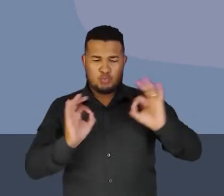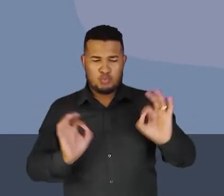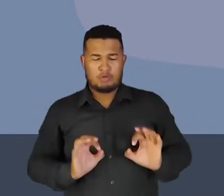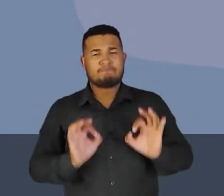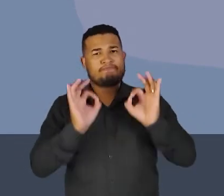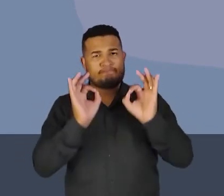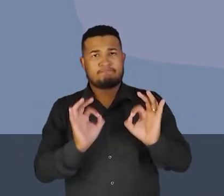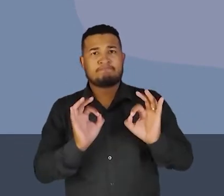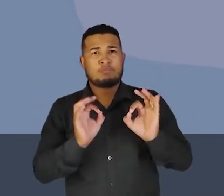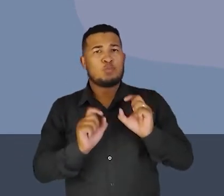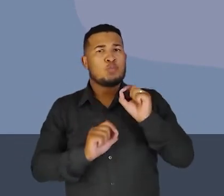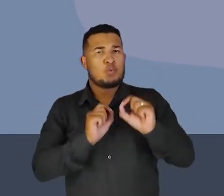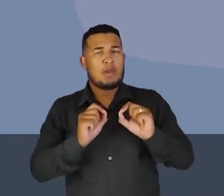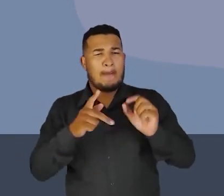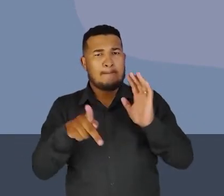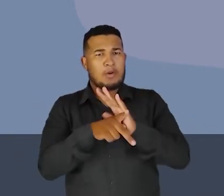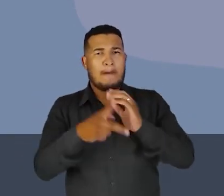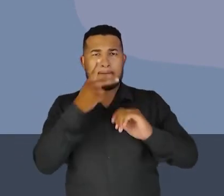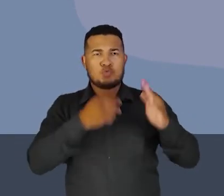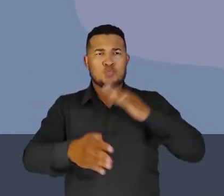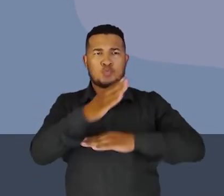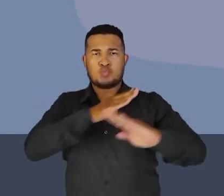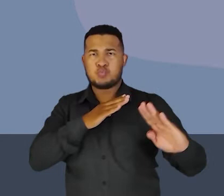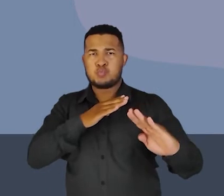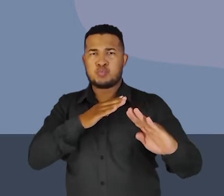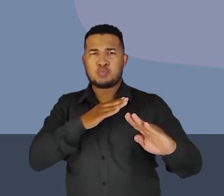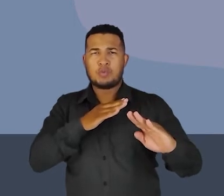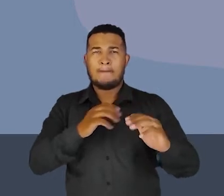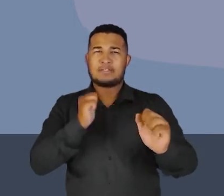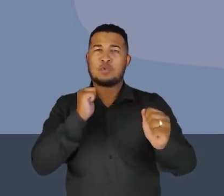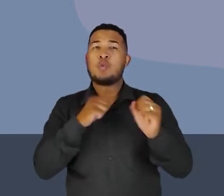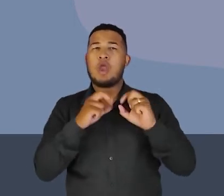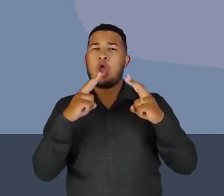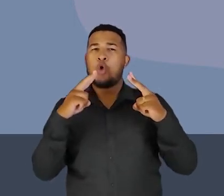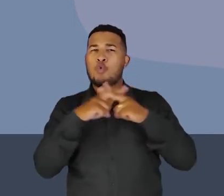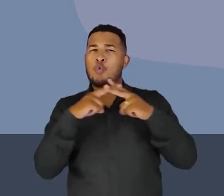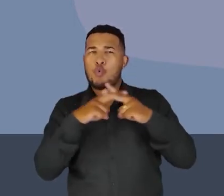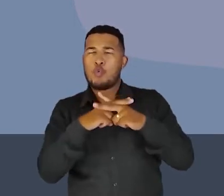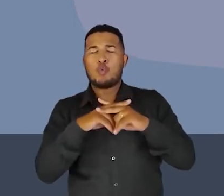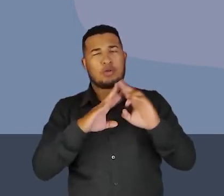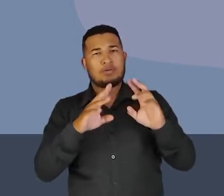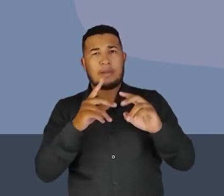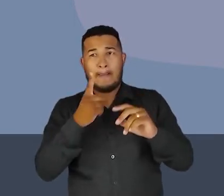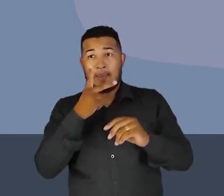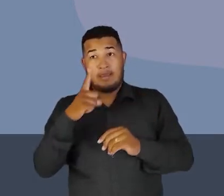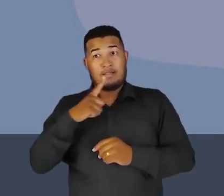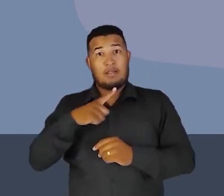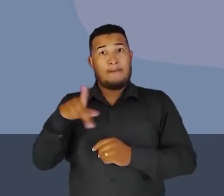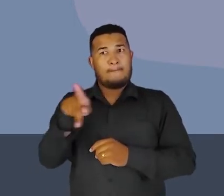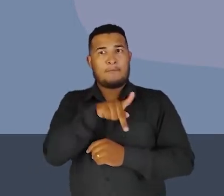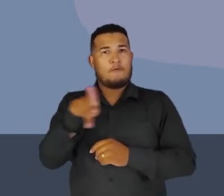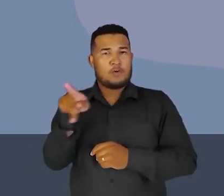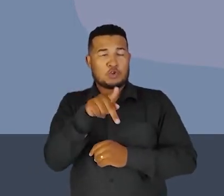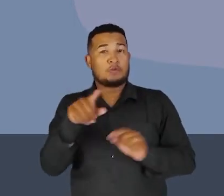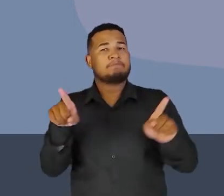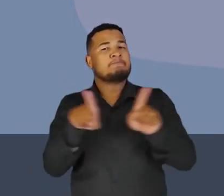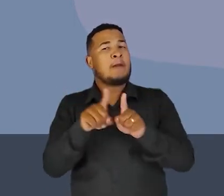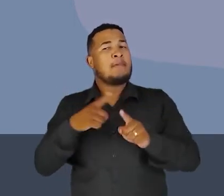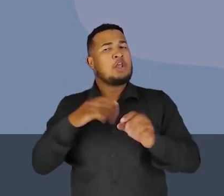né? De karatê, parece, de luta ali, eu não sei. E tem o professor ali também